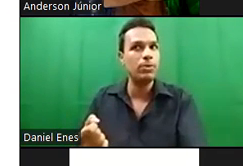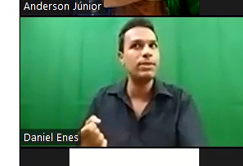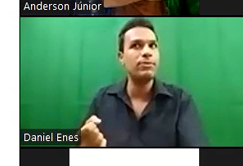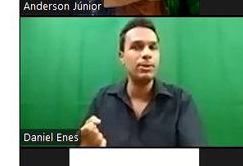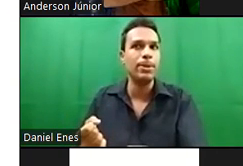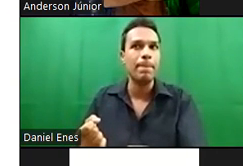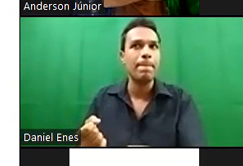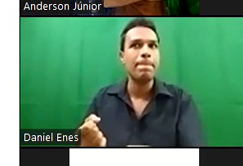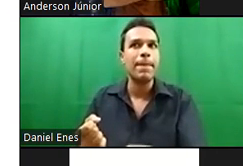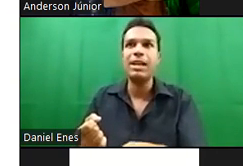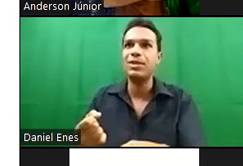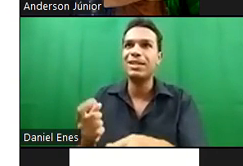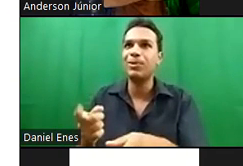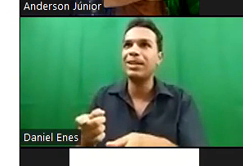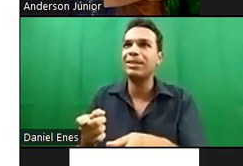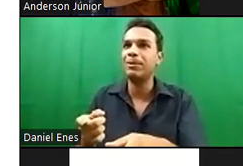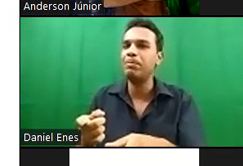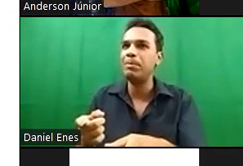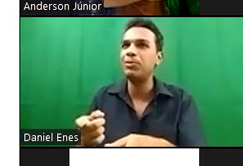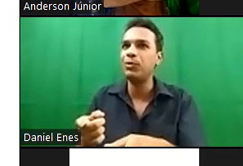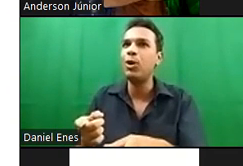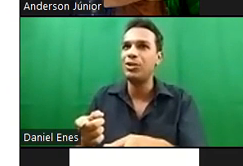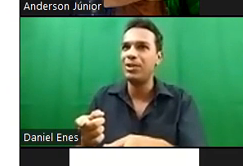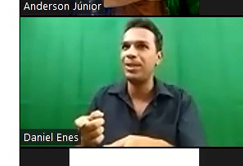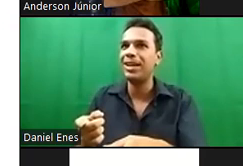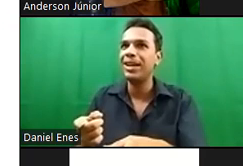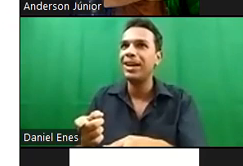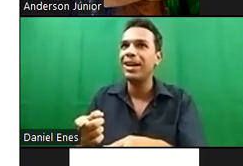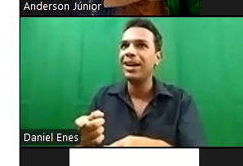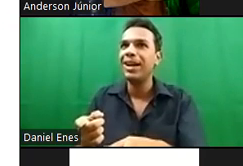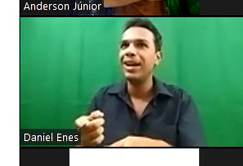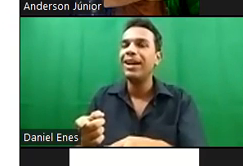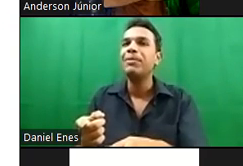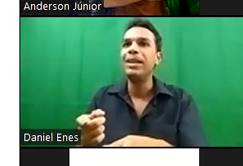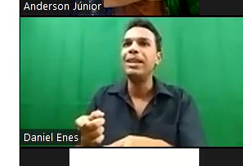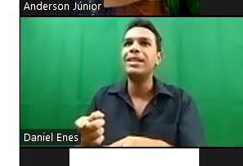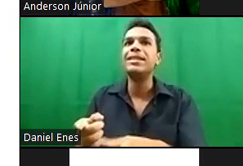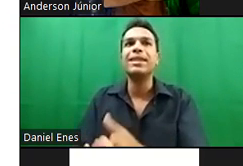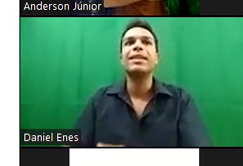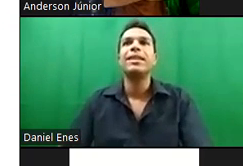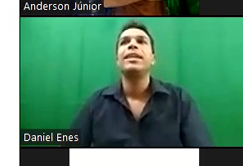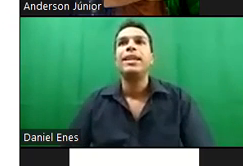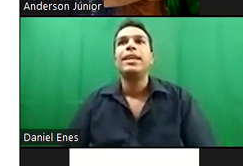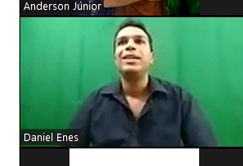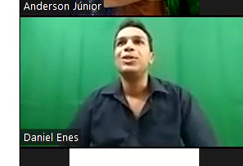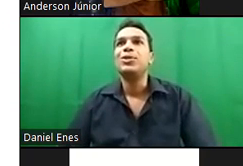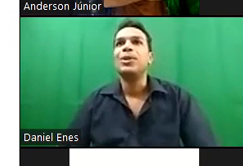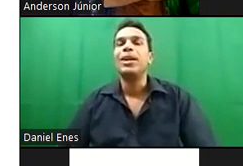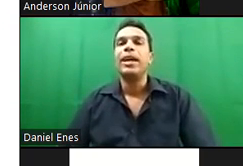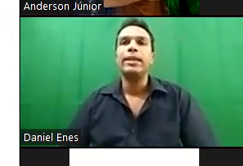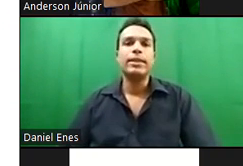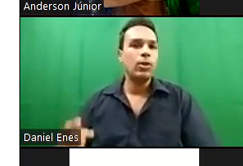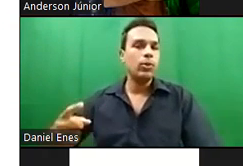como você falou. Aliás, você não, quem me perguntou foi o Rogério, né? Não, Rogério sou eu.